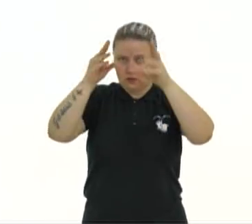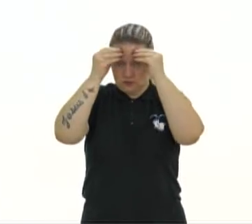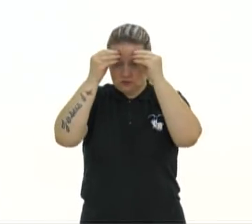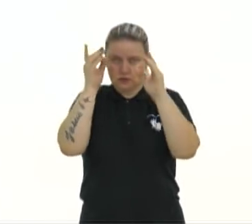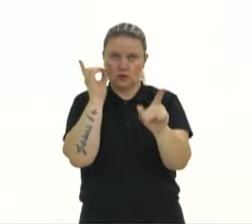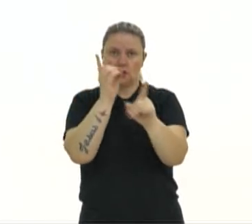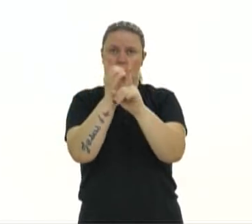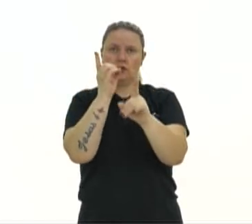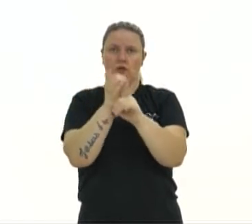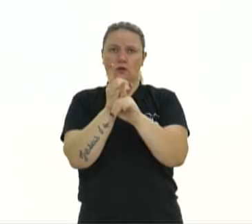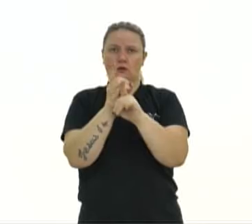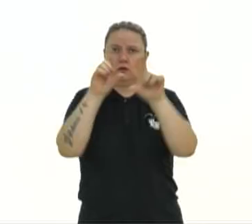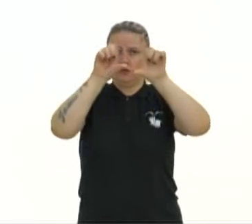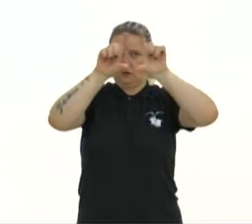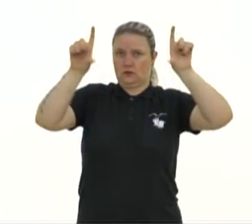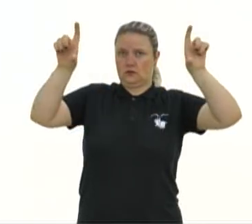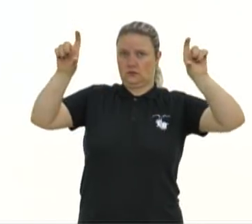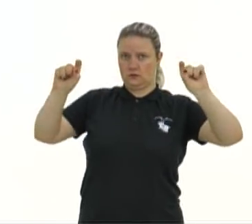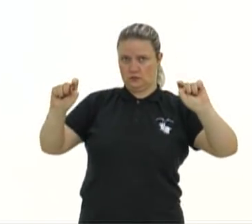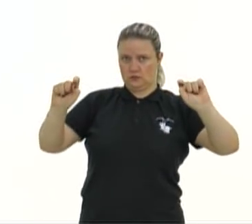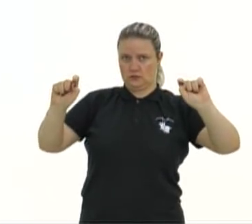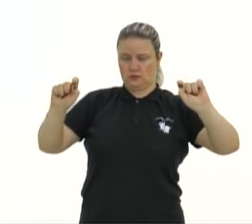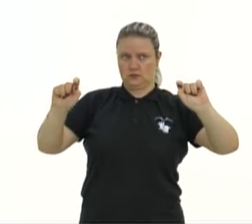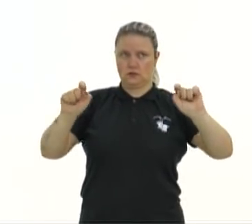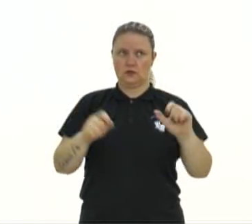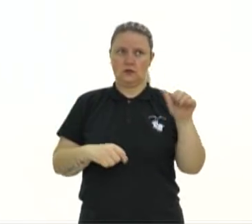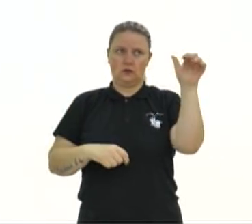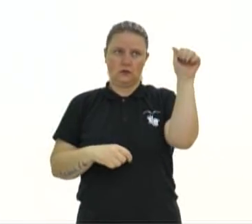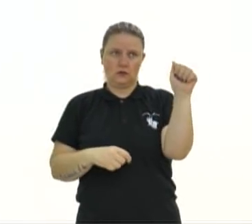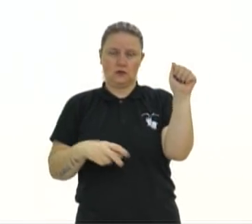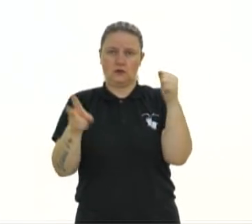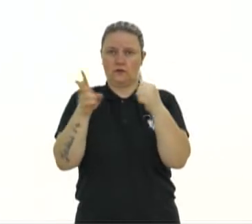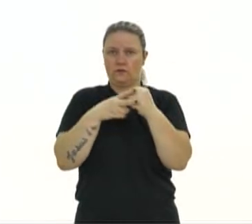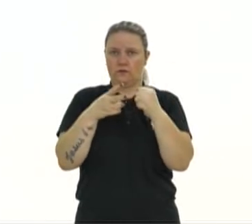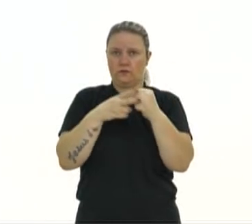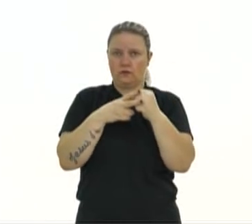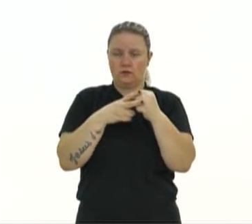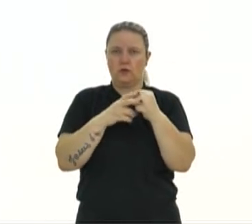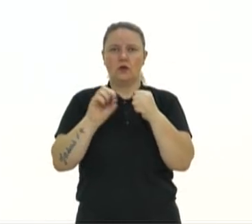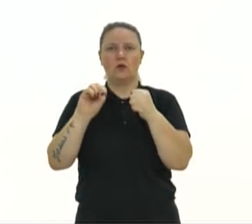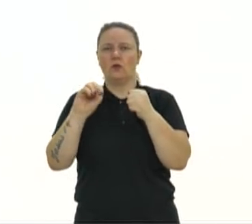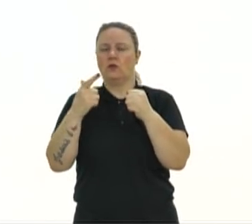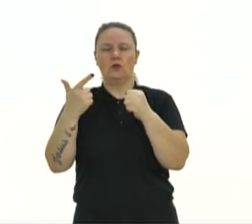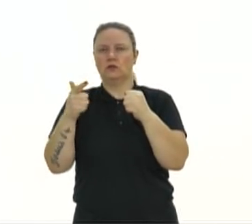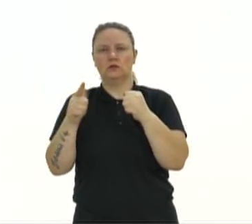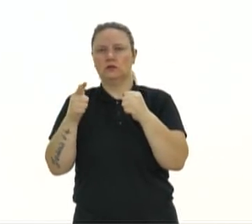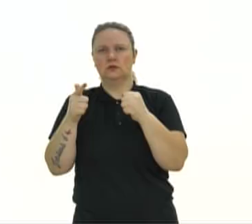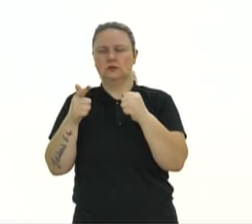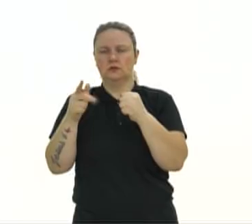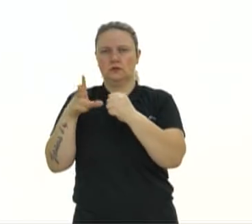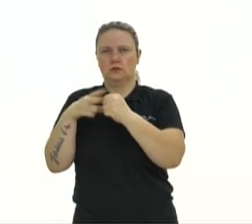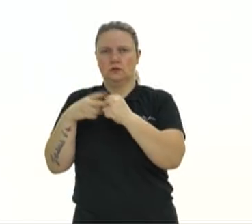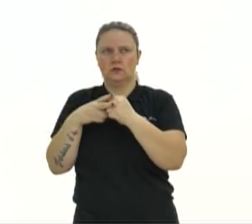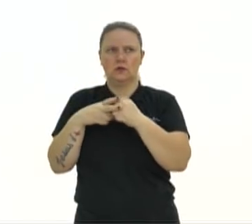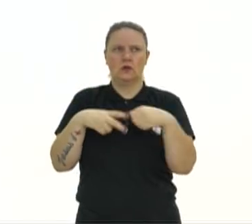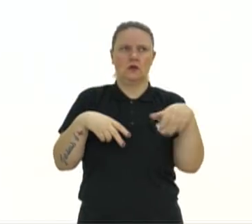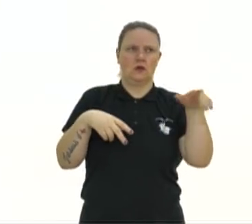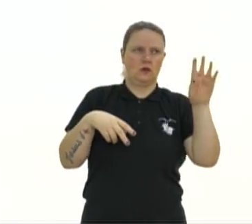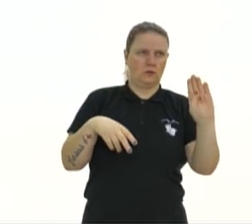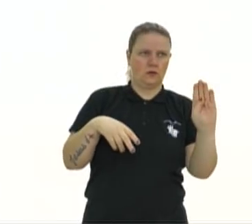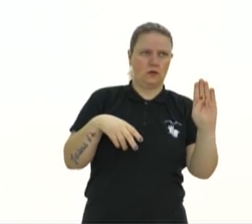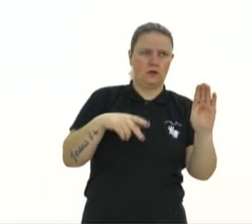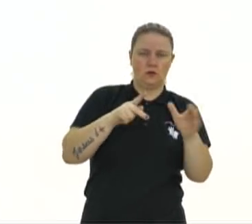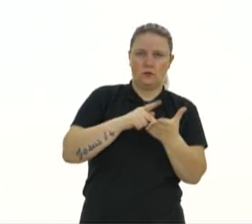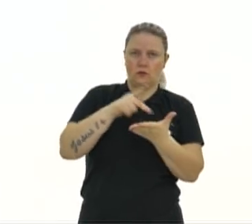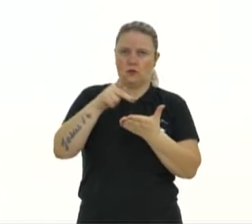encontradas nesse infográfico? Letra A, verbal e não verbal. B, poética e não